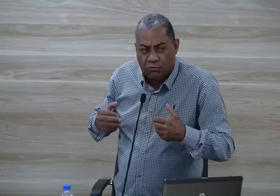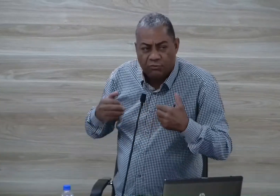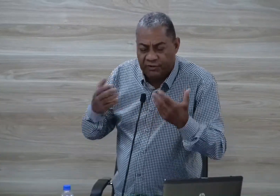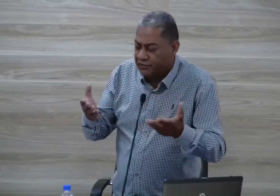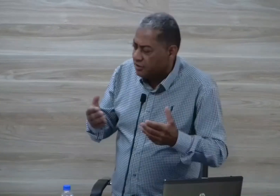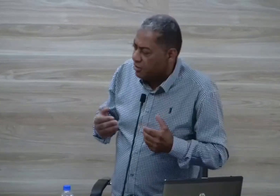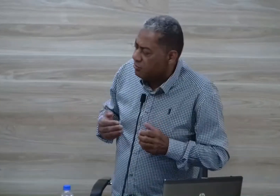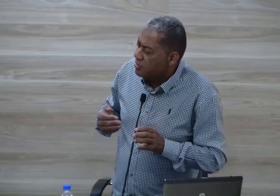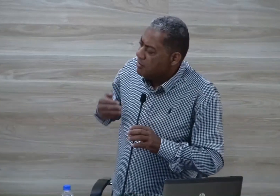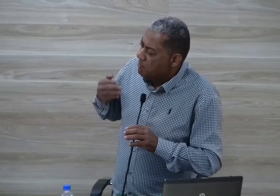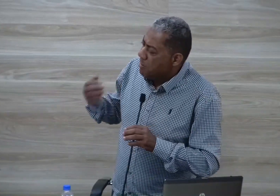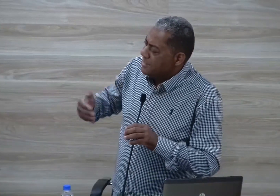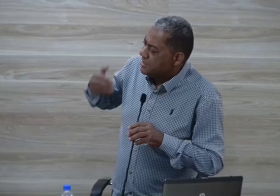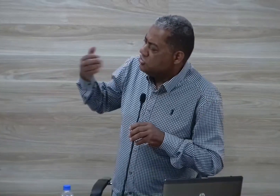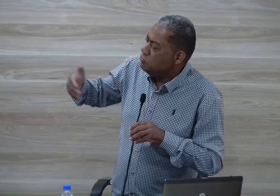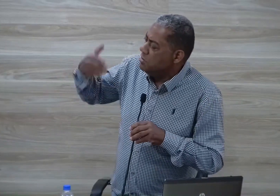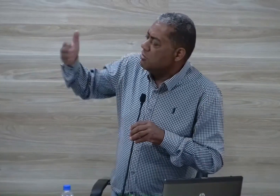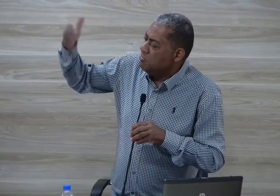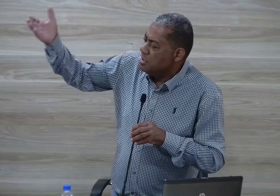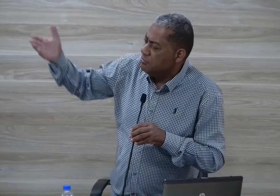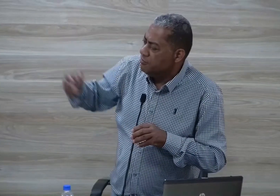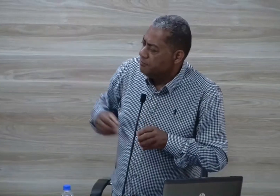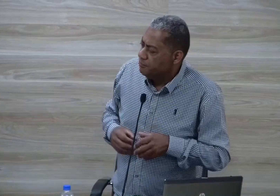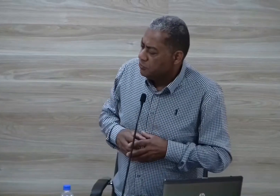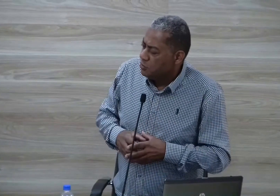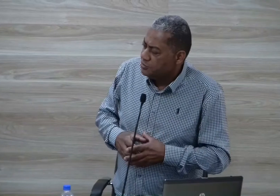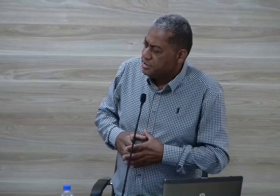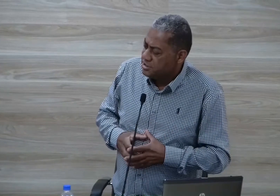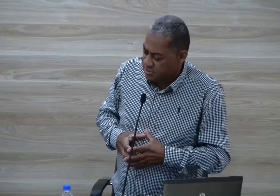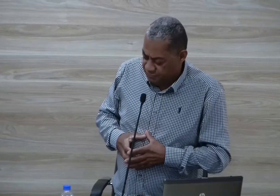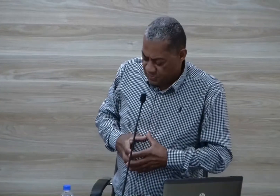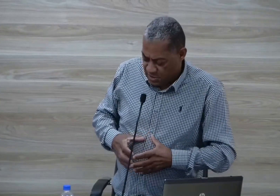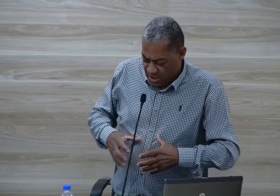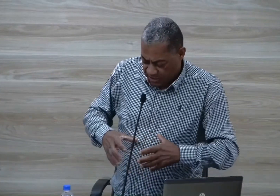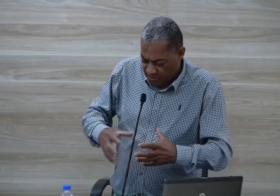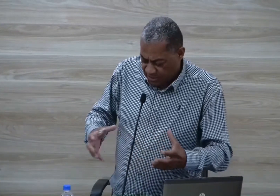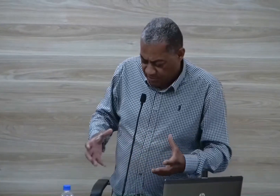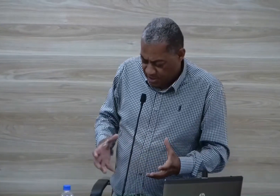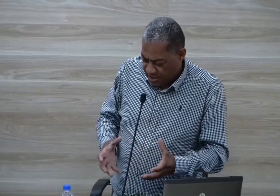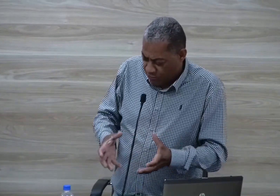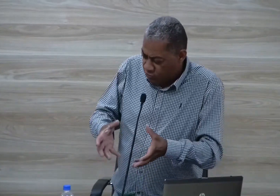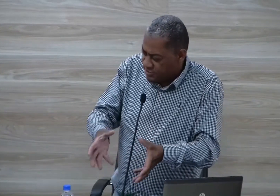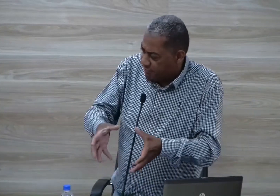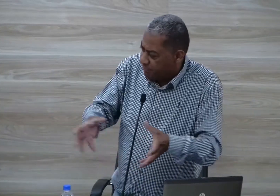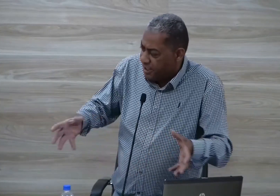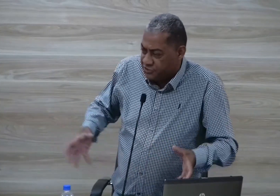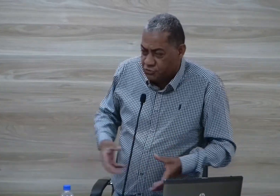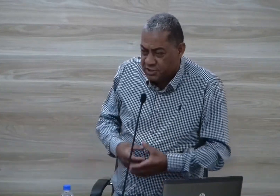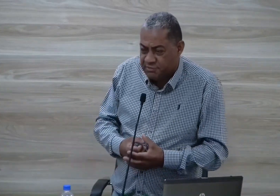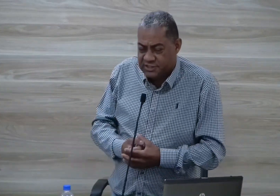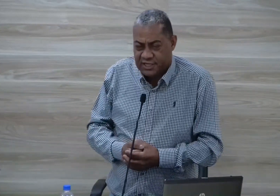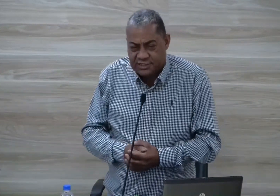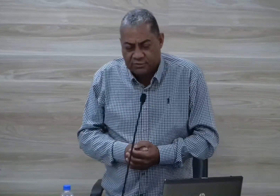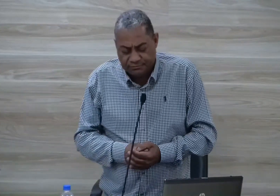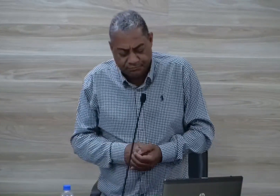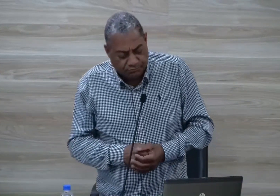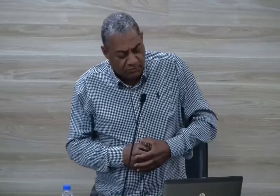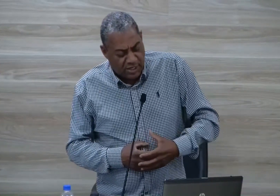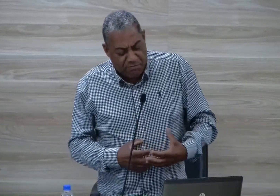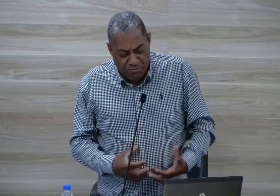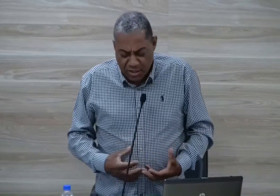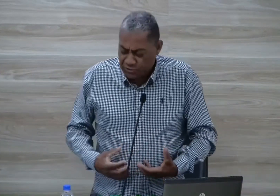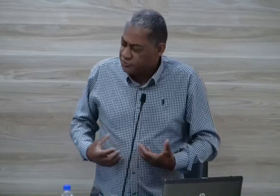estadual governo federal passa de um bilhão e meio ou seja aquilo que Limeira usa para a sua administração